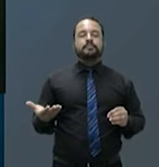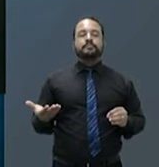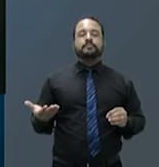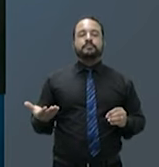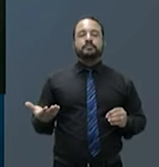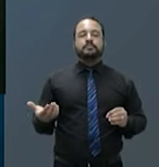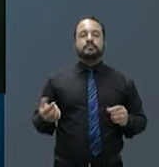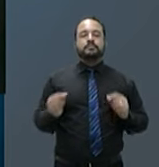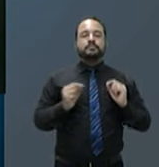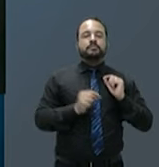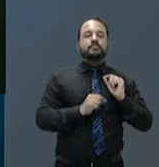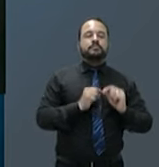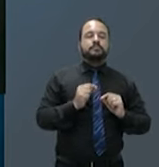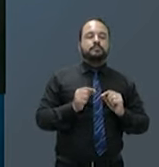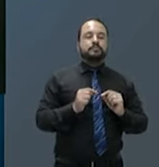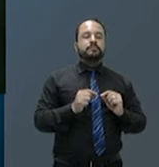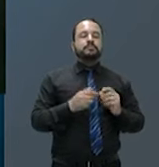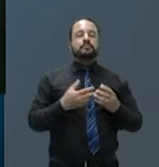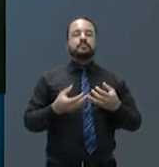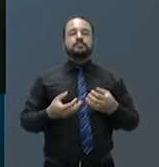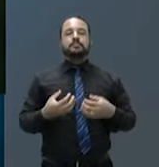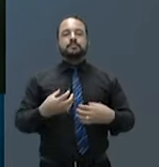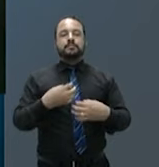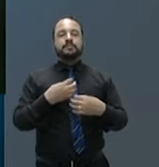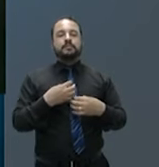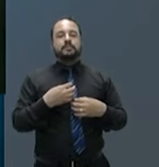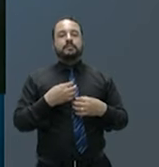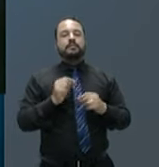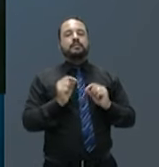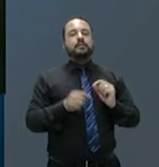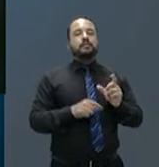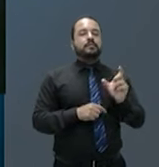ou caracterizado comportamento em desacordo com a boa-fé.